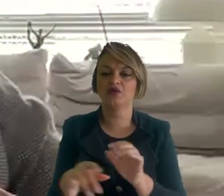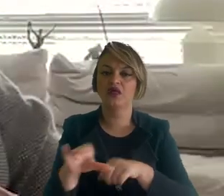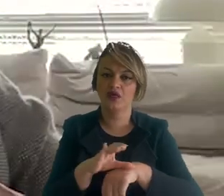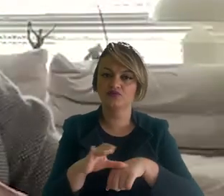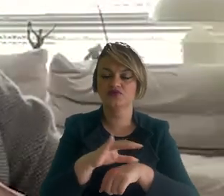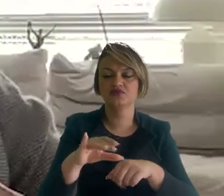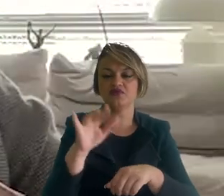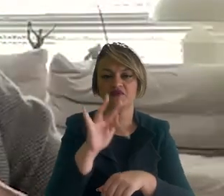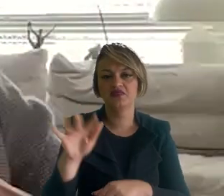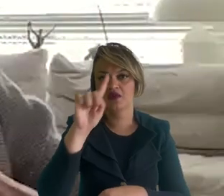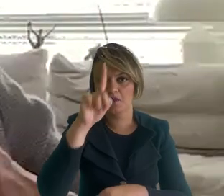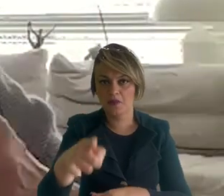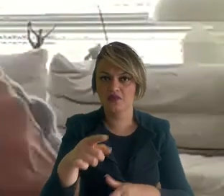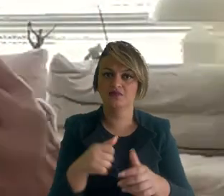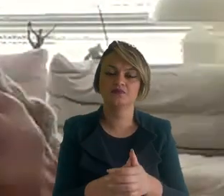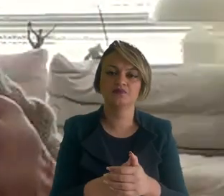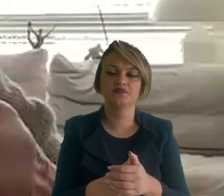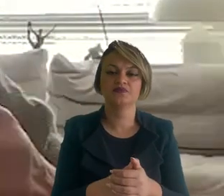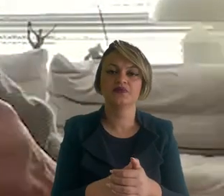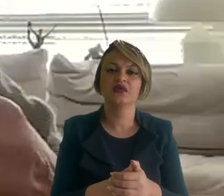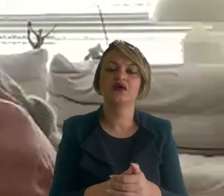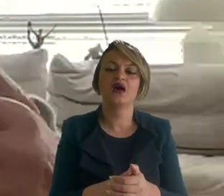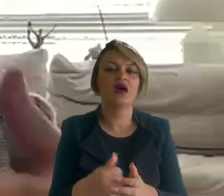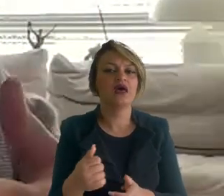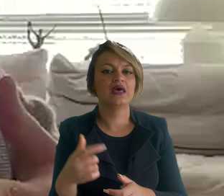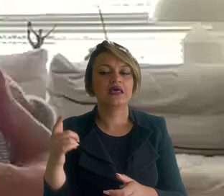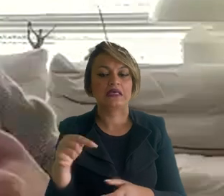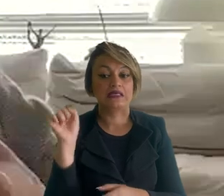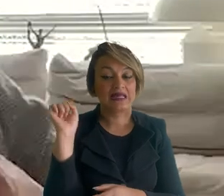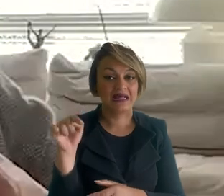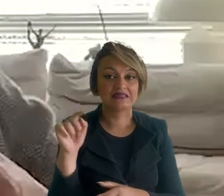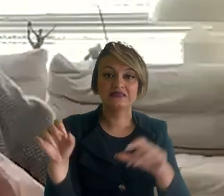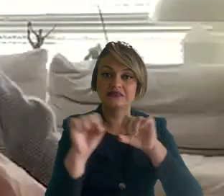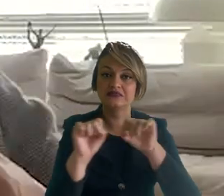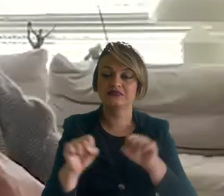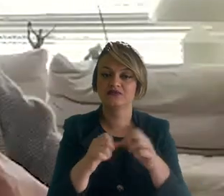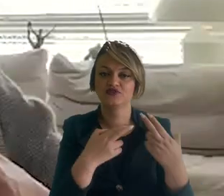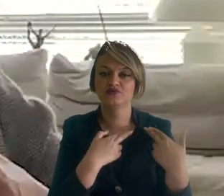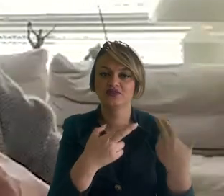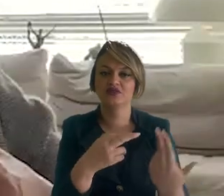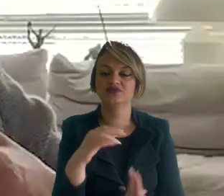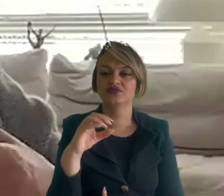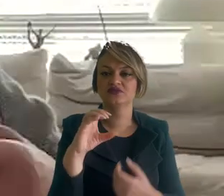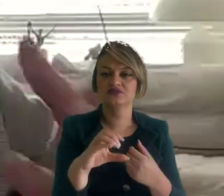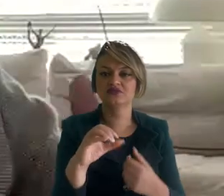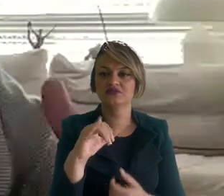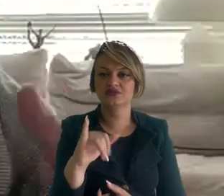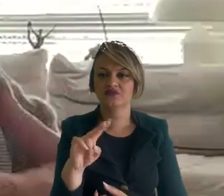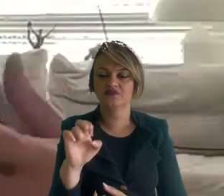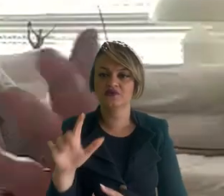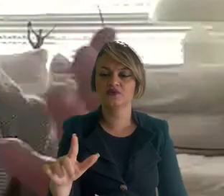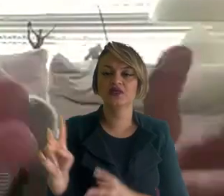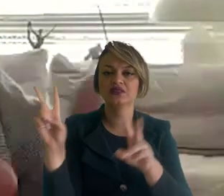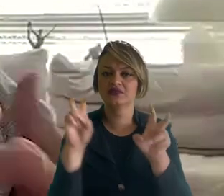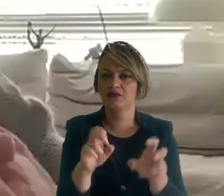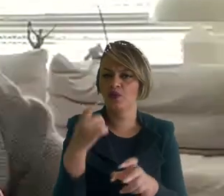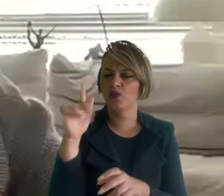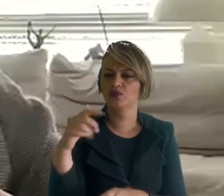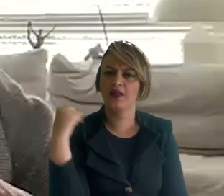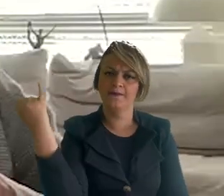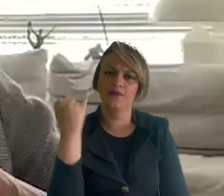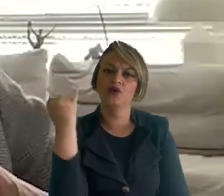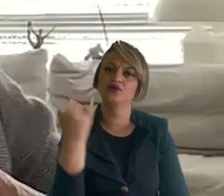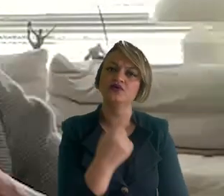Constituição Federal para nós nós podemos dizer que está sistema de responsabilidade civil o tema que é caríssimo